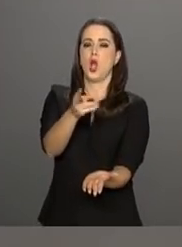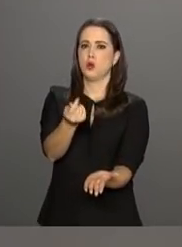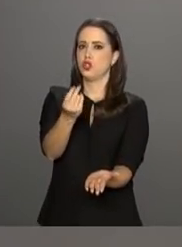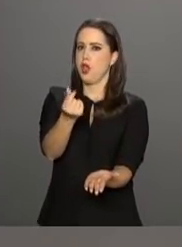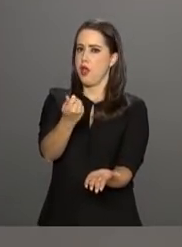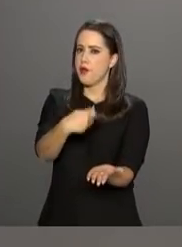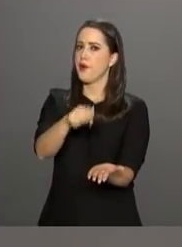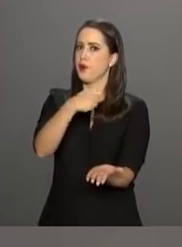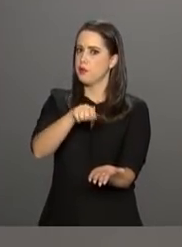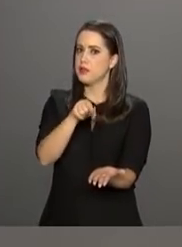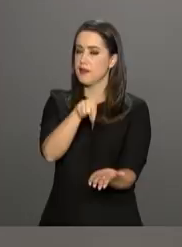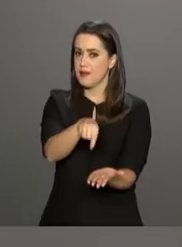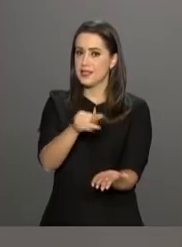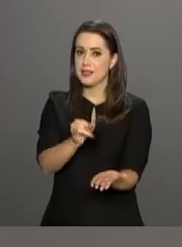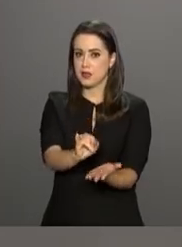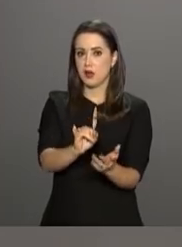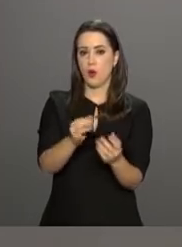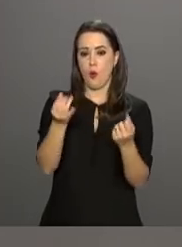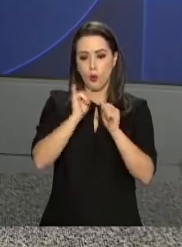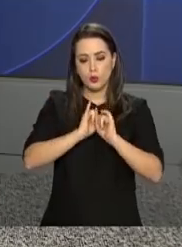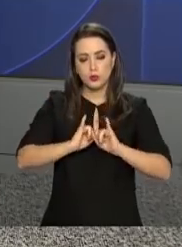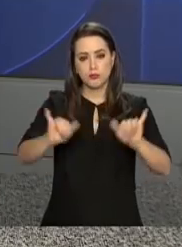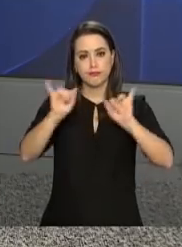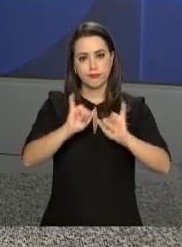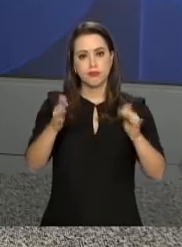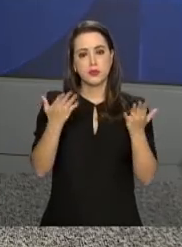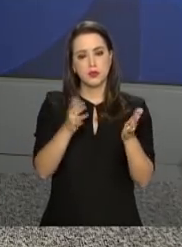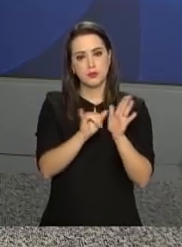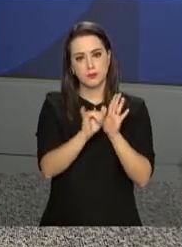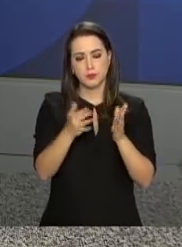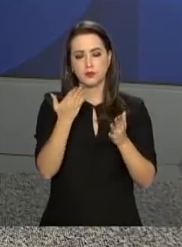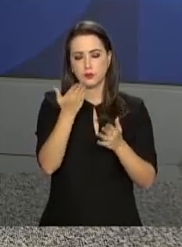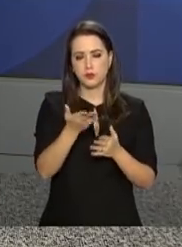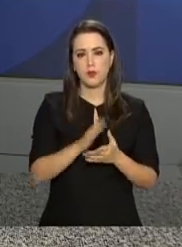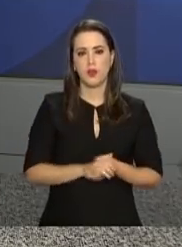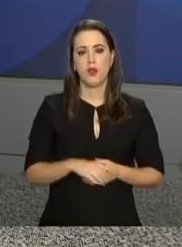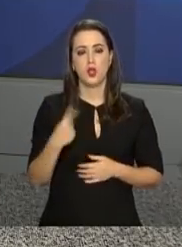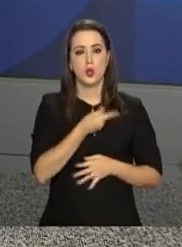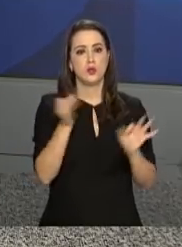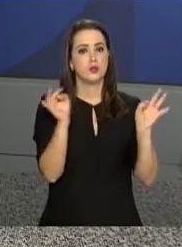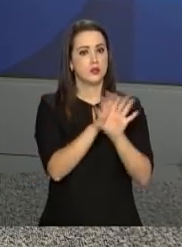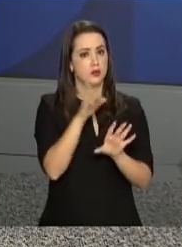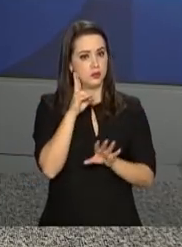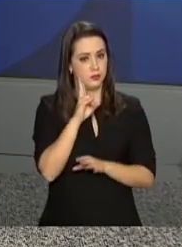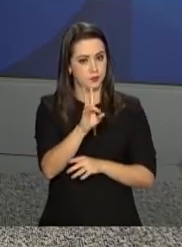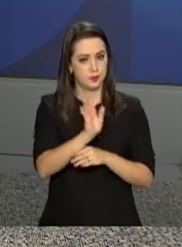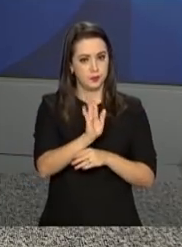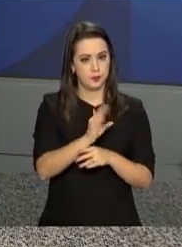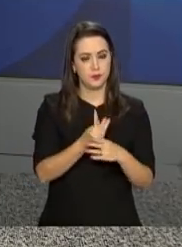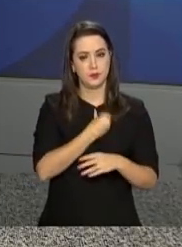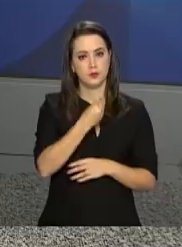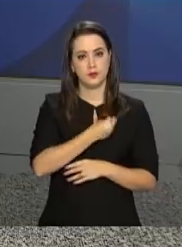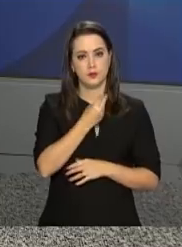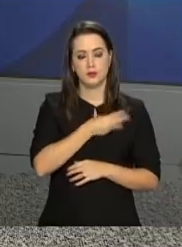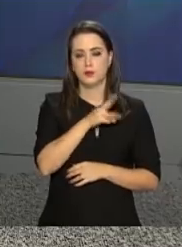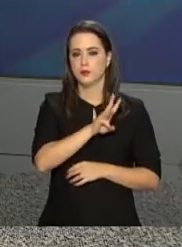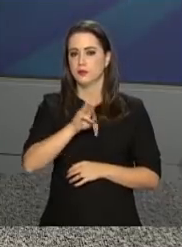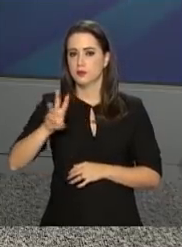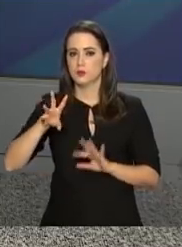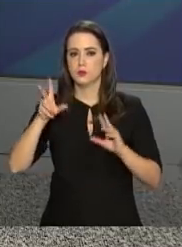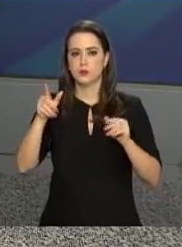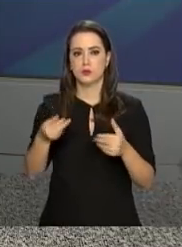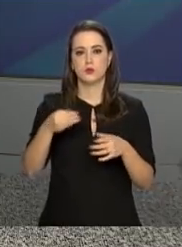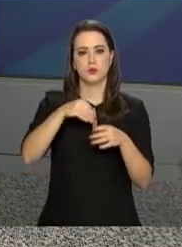está sendo lançada no dia de hoje nós ficamos por aqui você acompanha a nossa programação ao vivo pelo site da